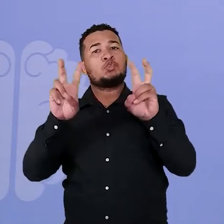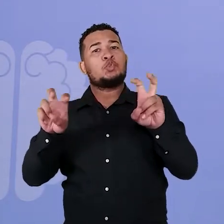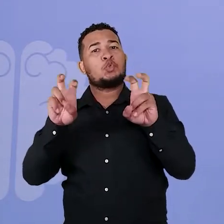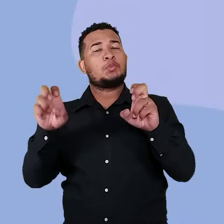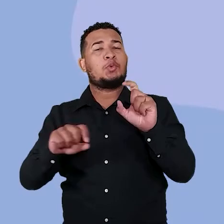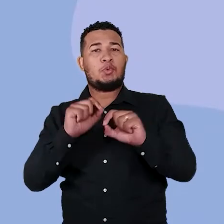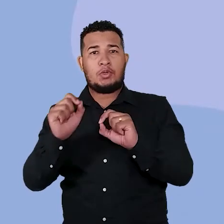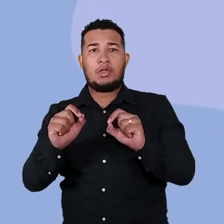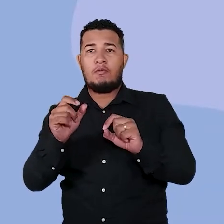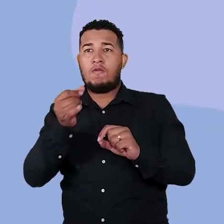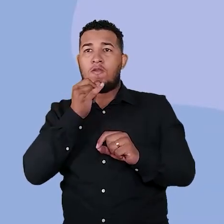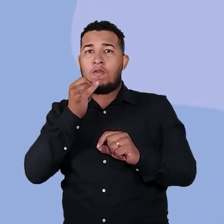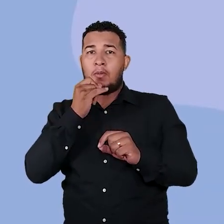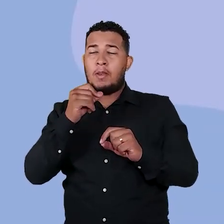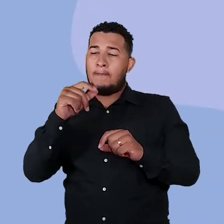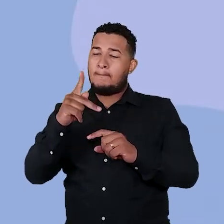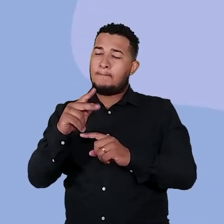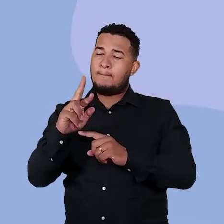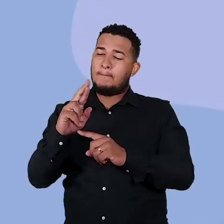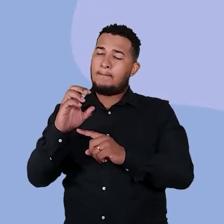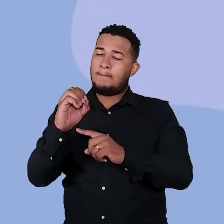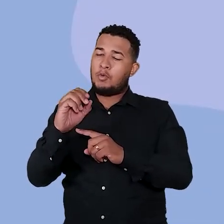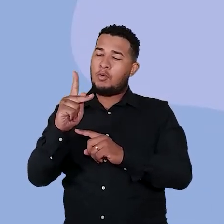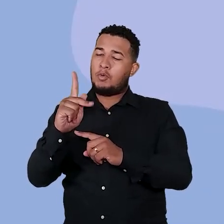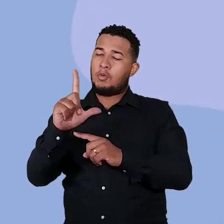vocês verem, sobre a noção de